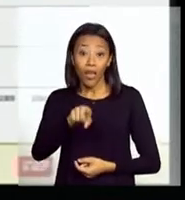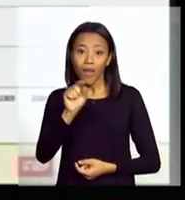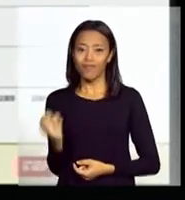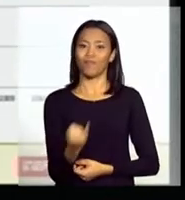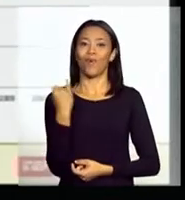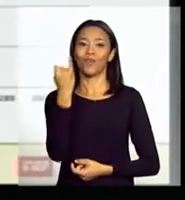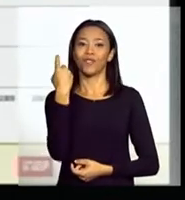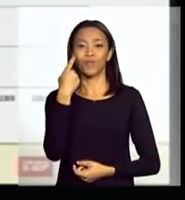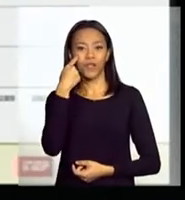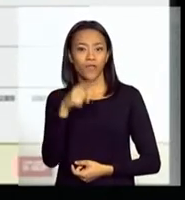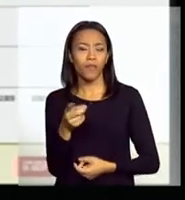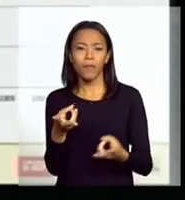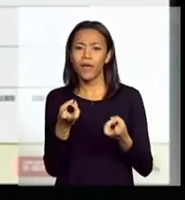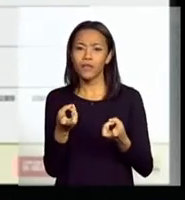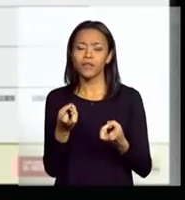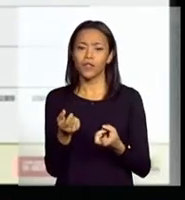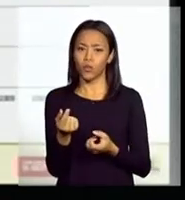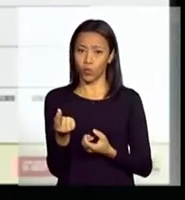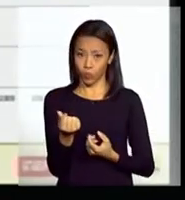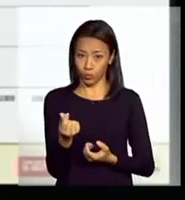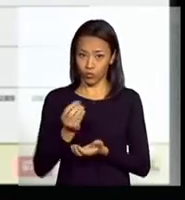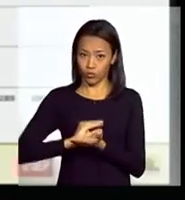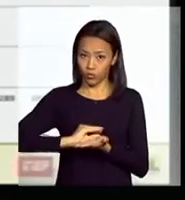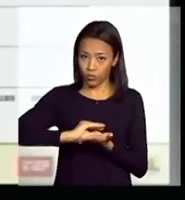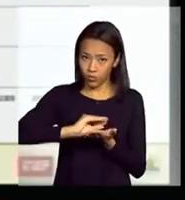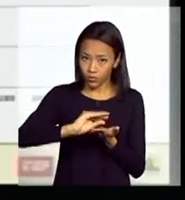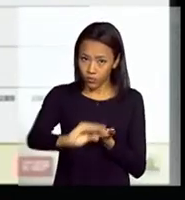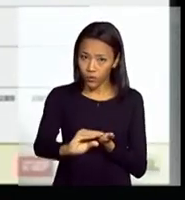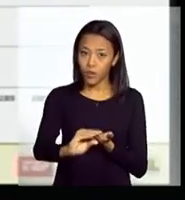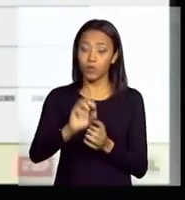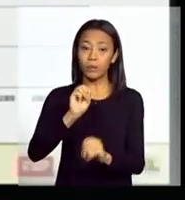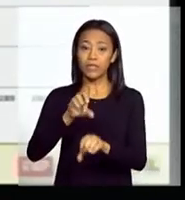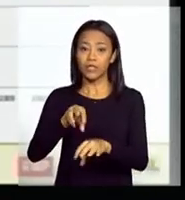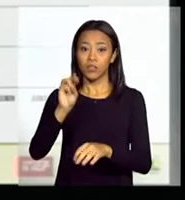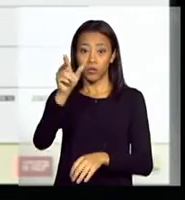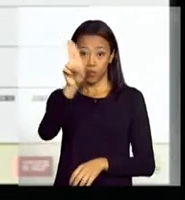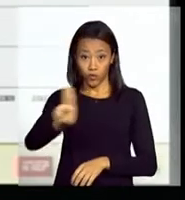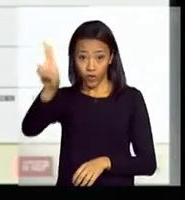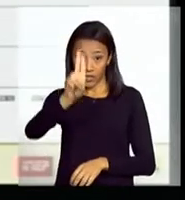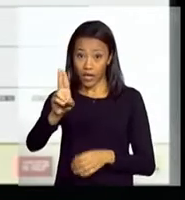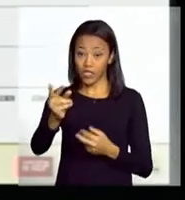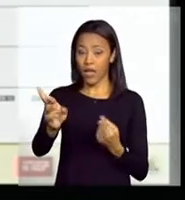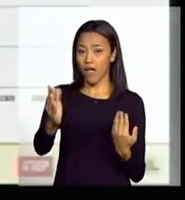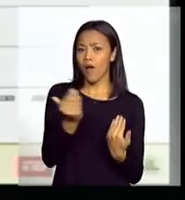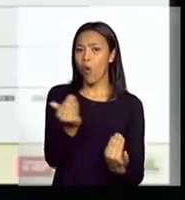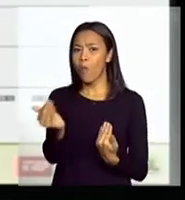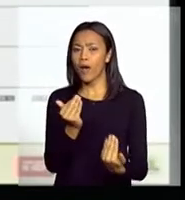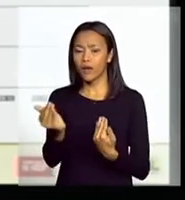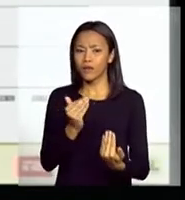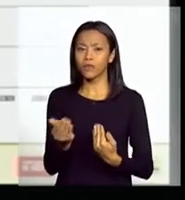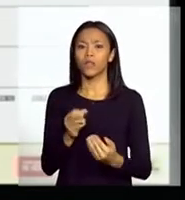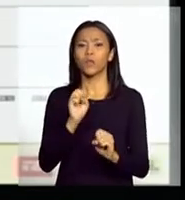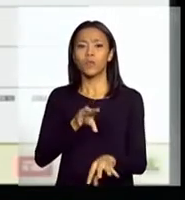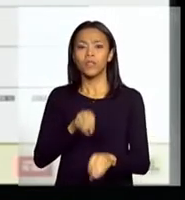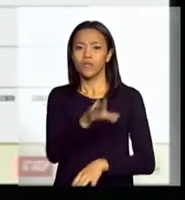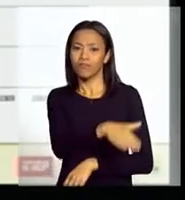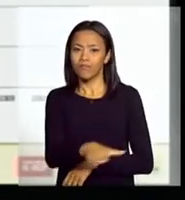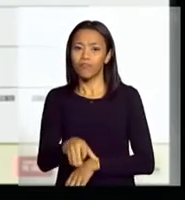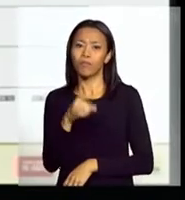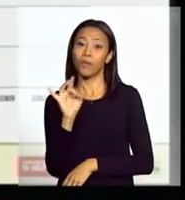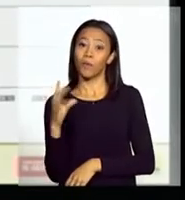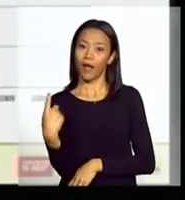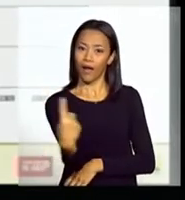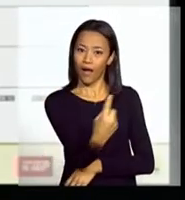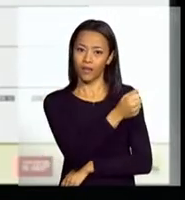muito importante que a proporção de investimento da educação superior em relação à educação básica por estudante era